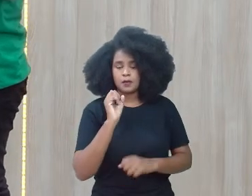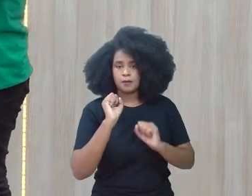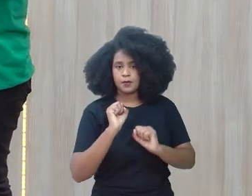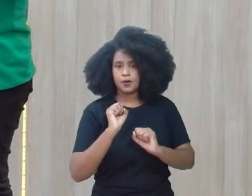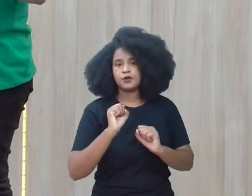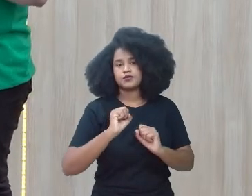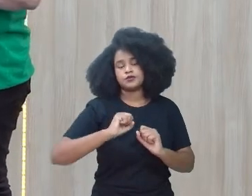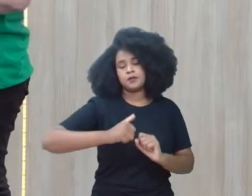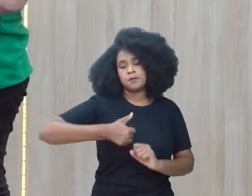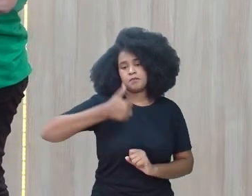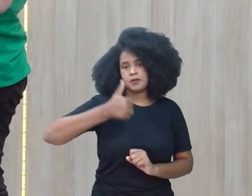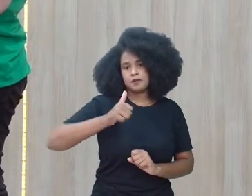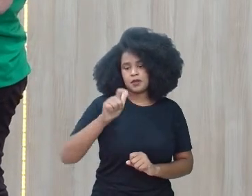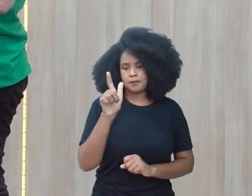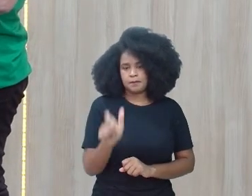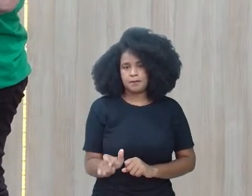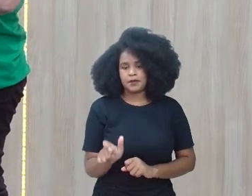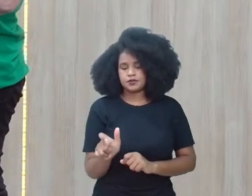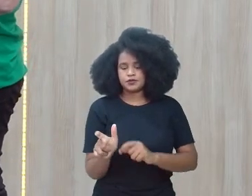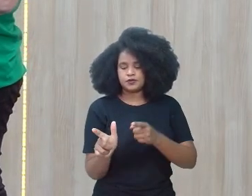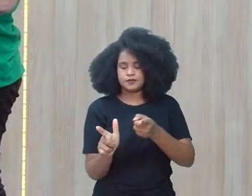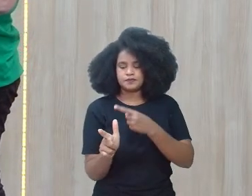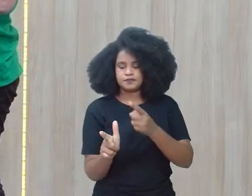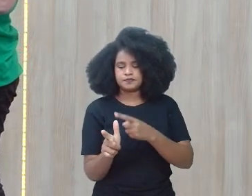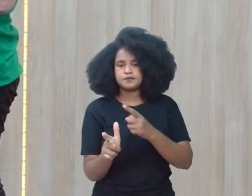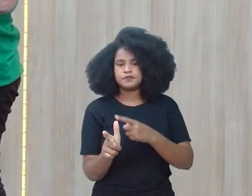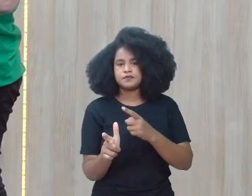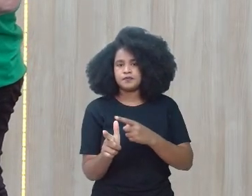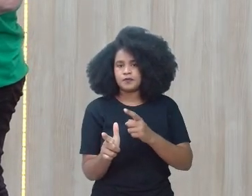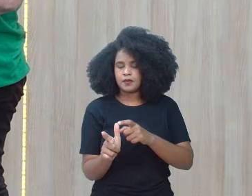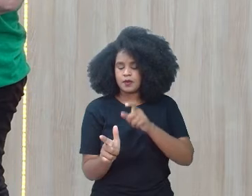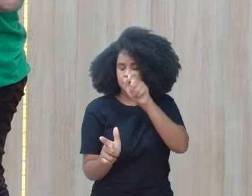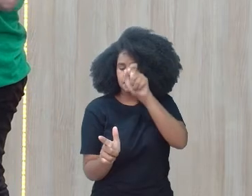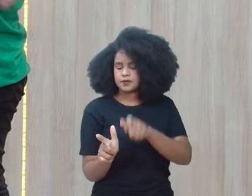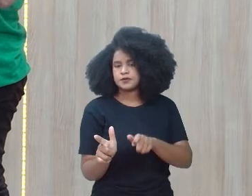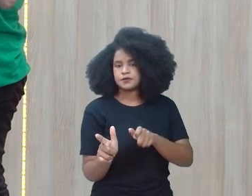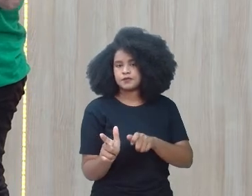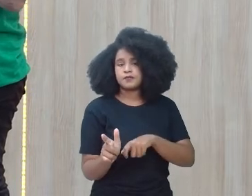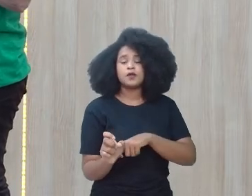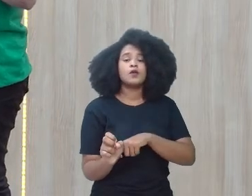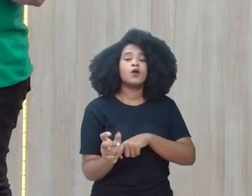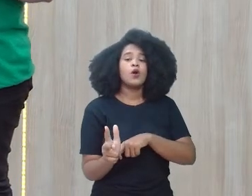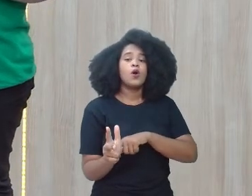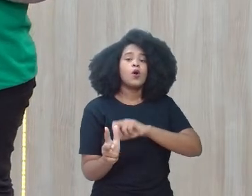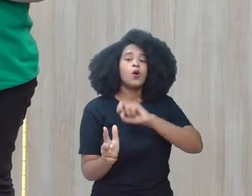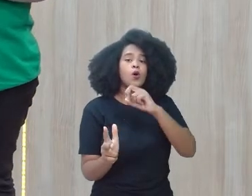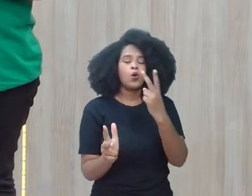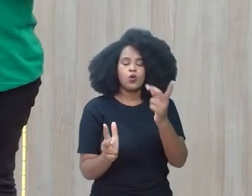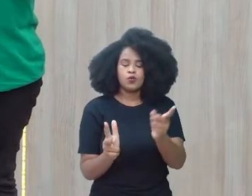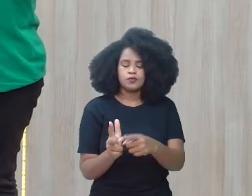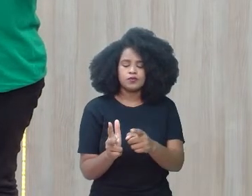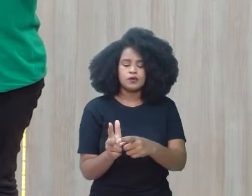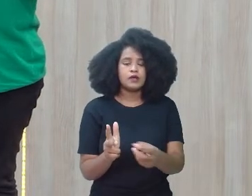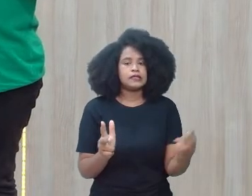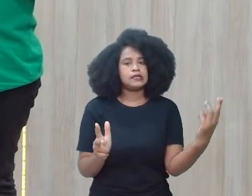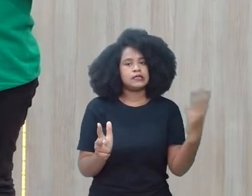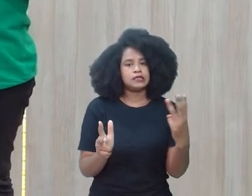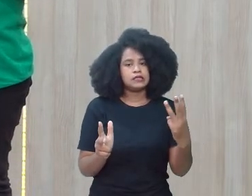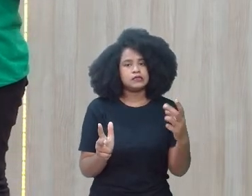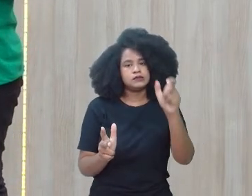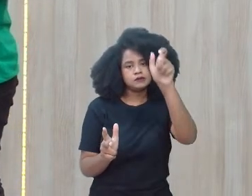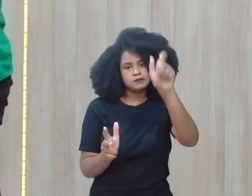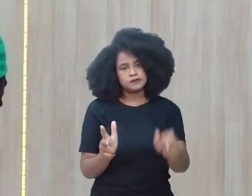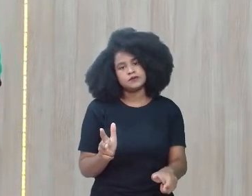em primeira pessoa, narrador-personagem, ou terceira pessoa, aquele